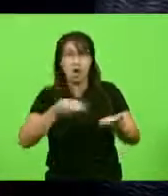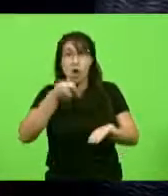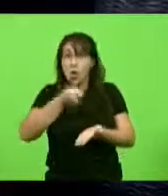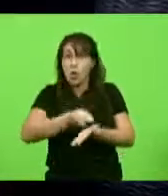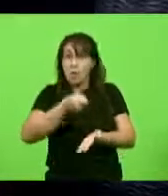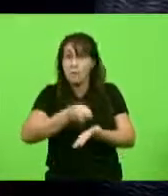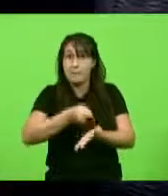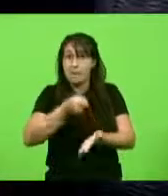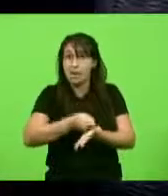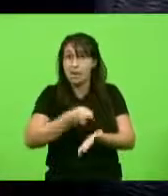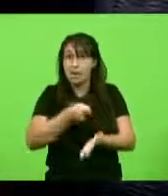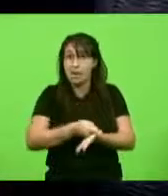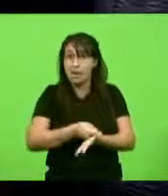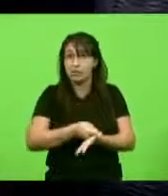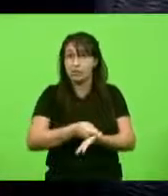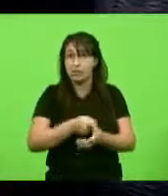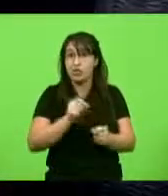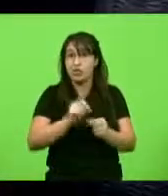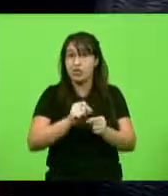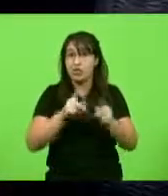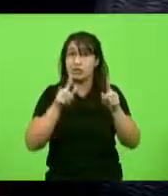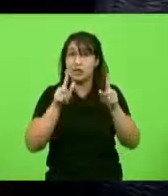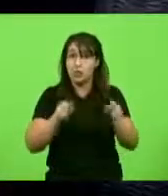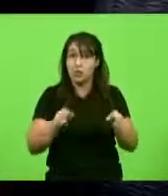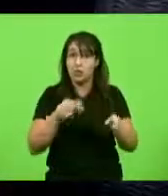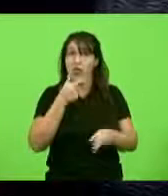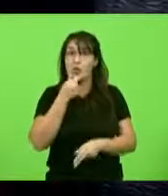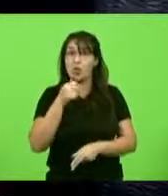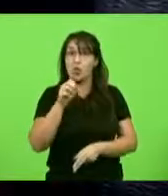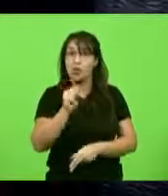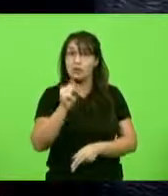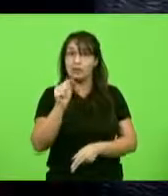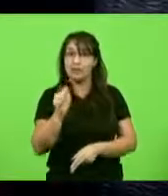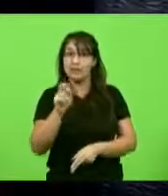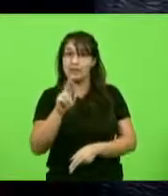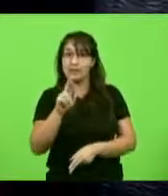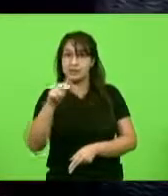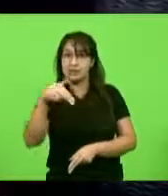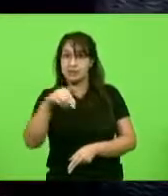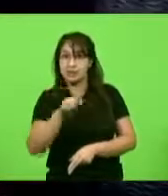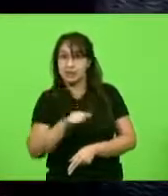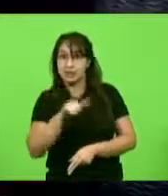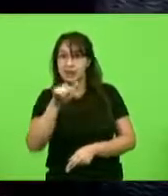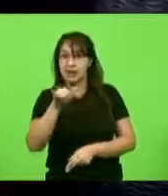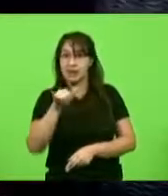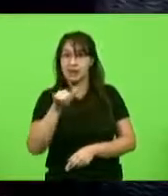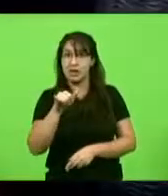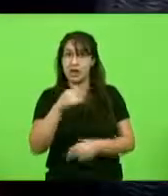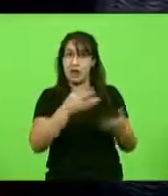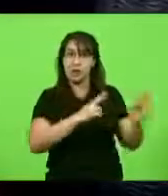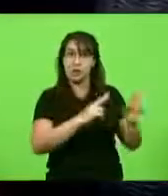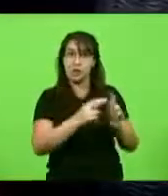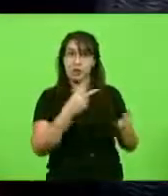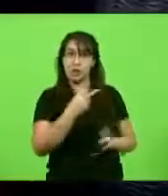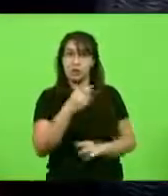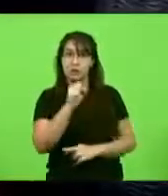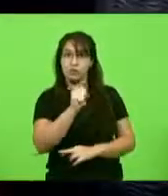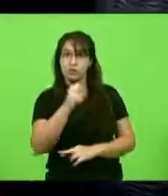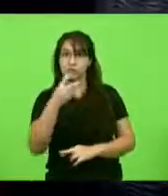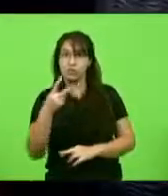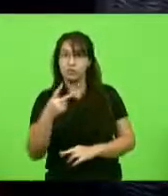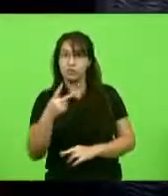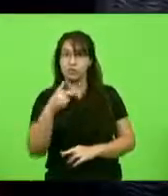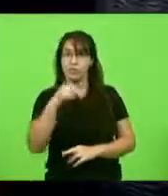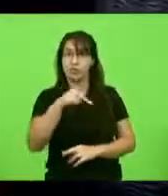do Bolsonaro fazer como o Sarney fez para 282. Esse recurso de 800 no PPA